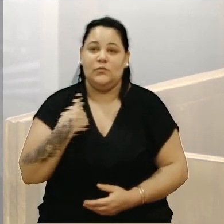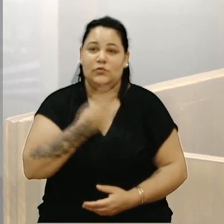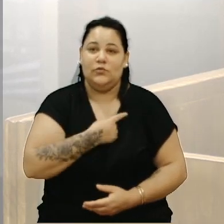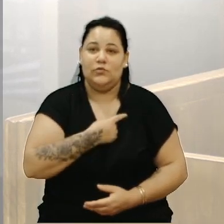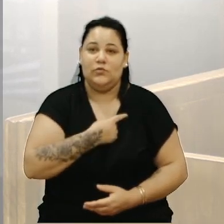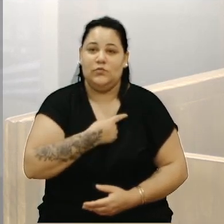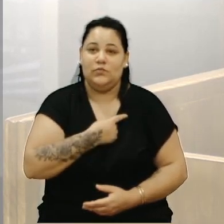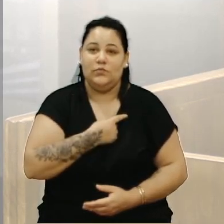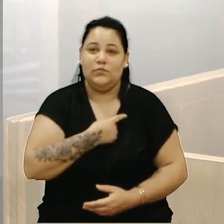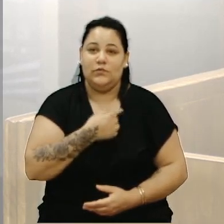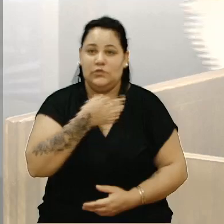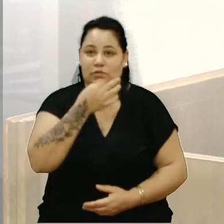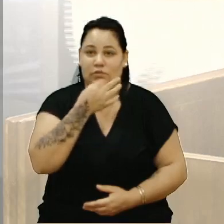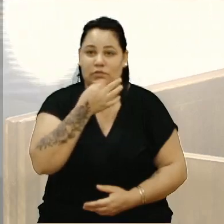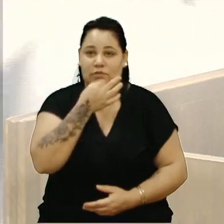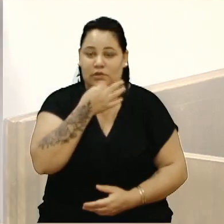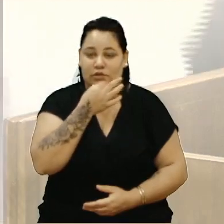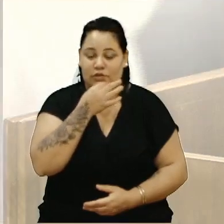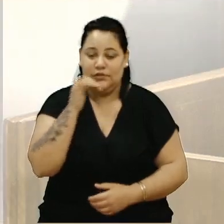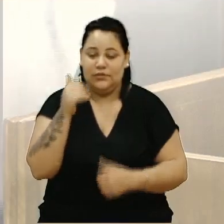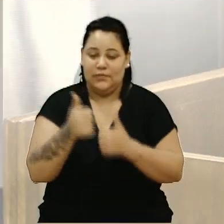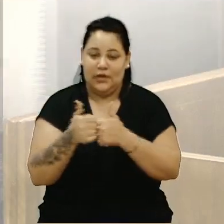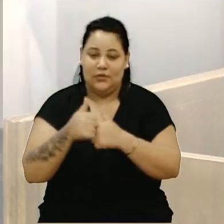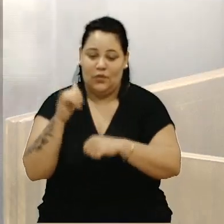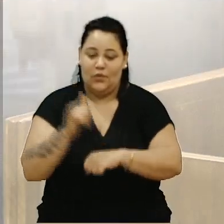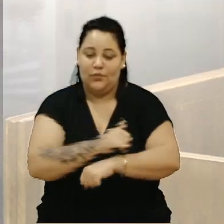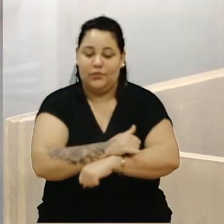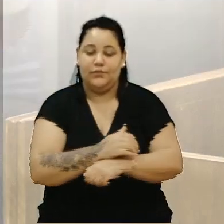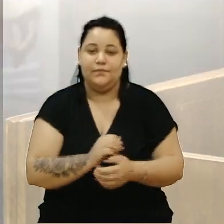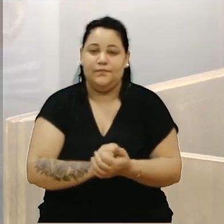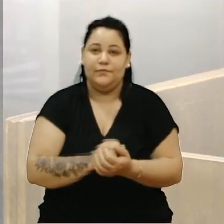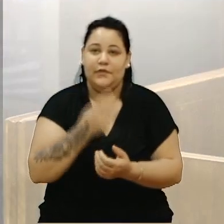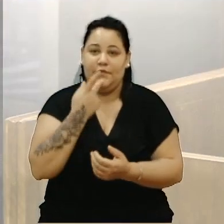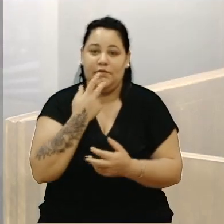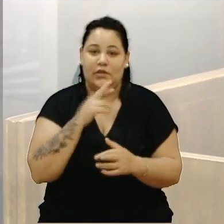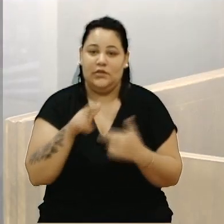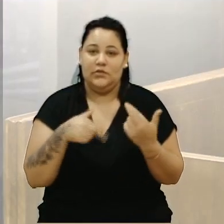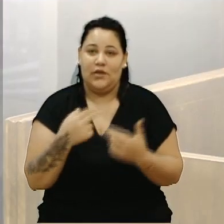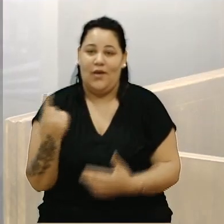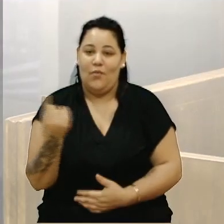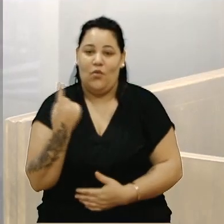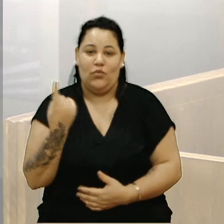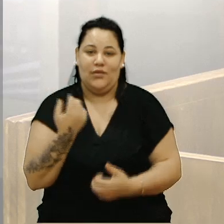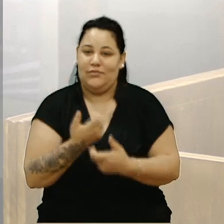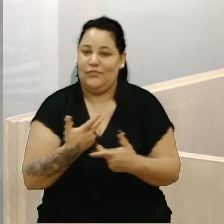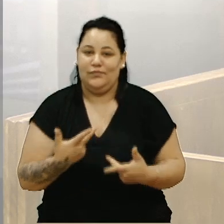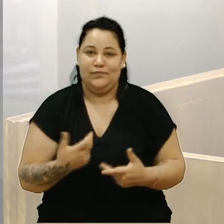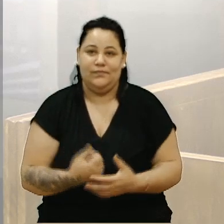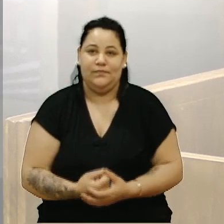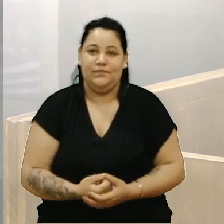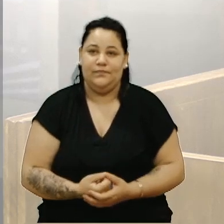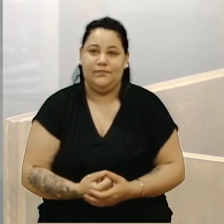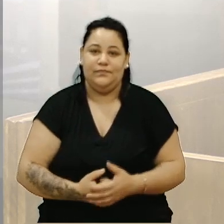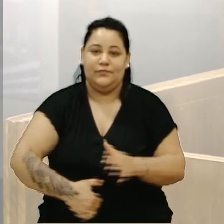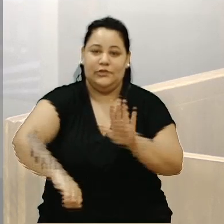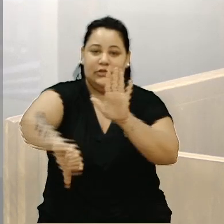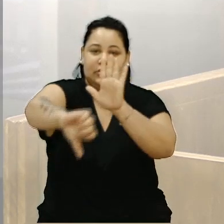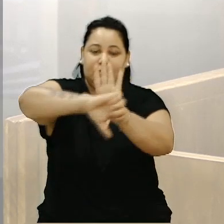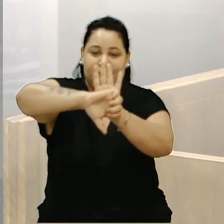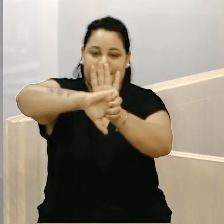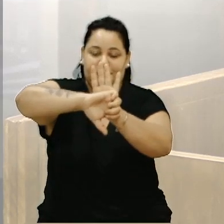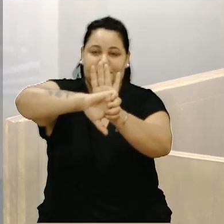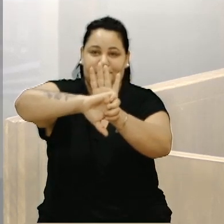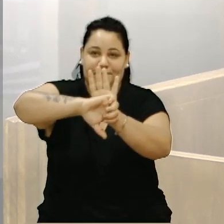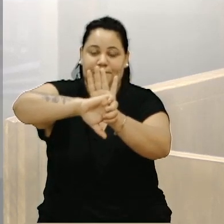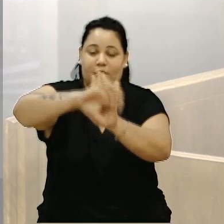na nossa cidade, ali no nosso aeroporto, que diz respeito a uma única situação: criminalidade,